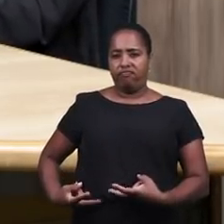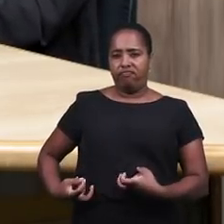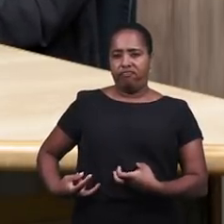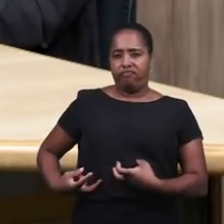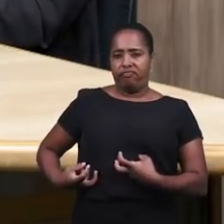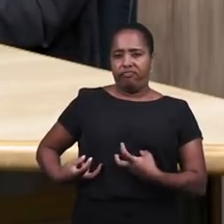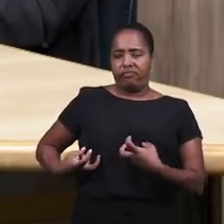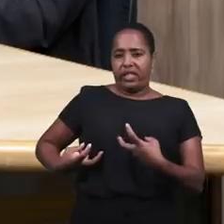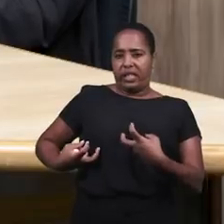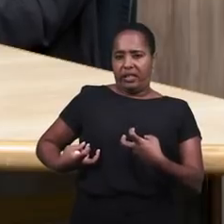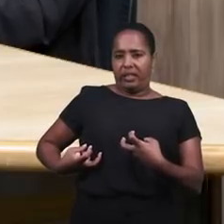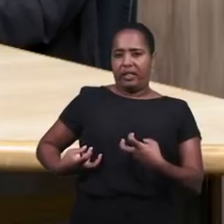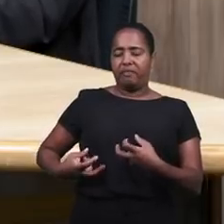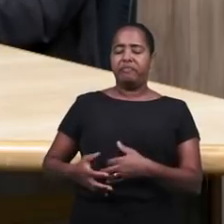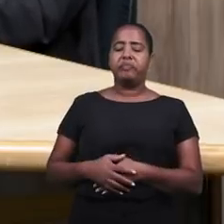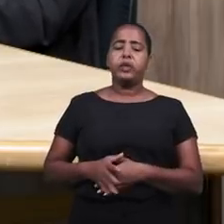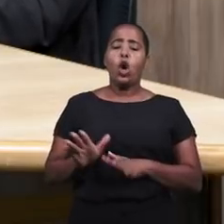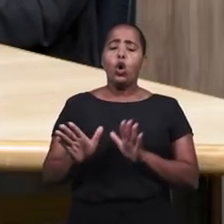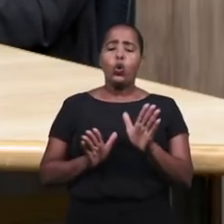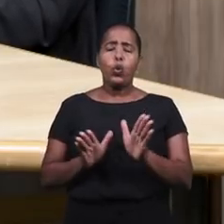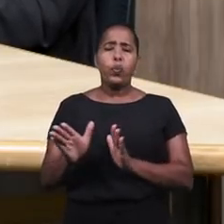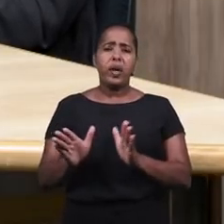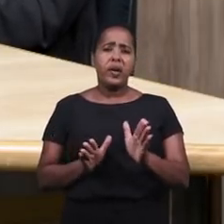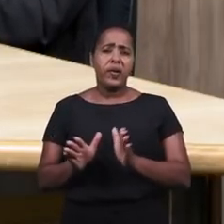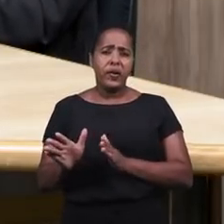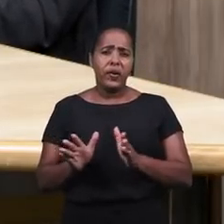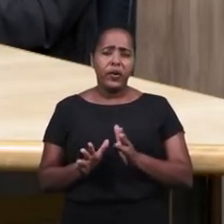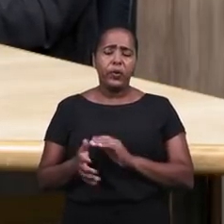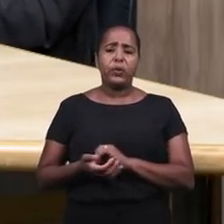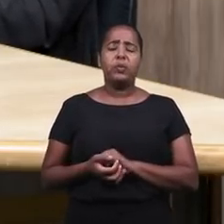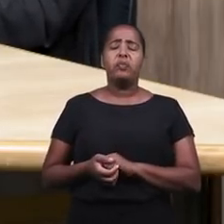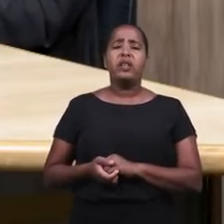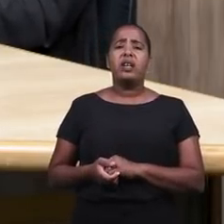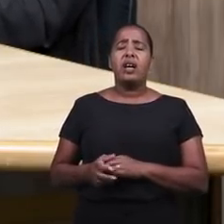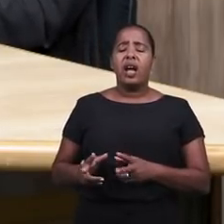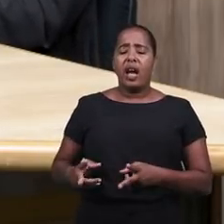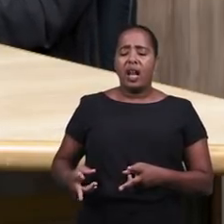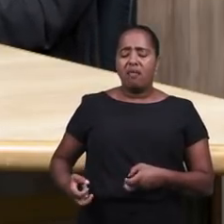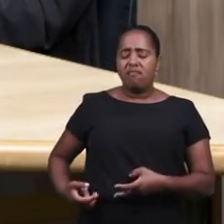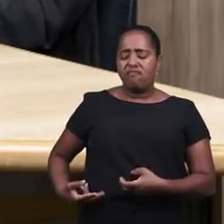de intestino. E ela já estava nessa época